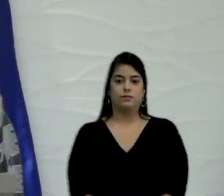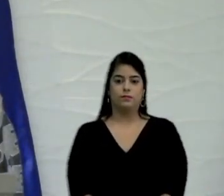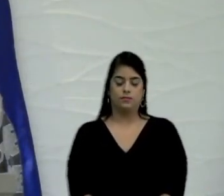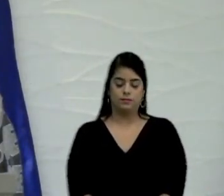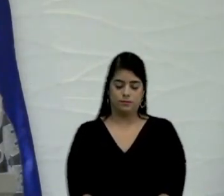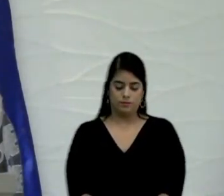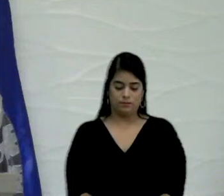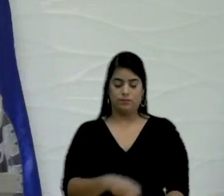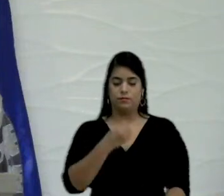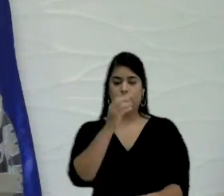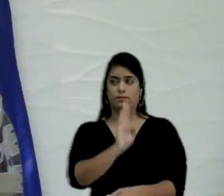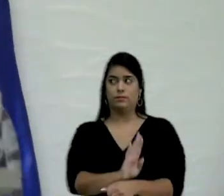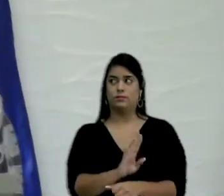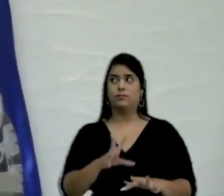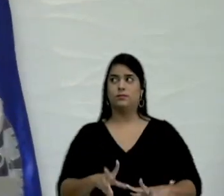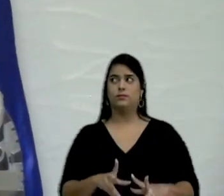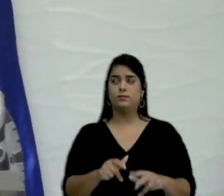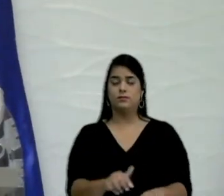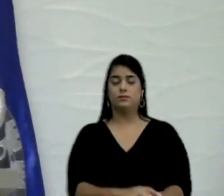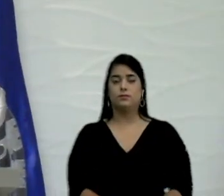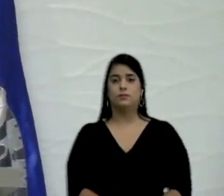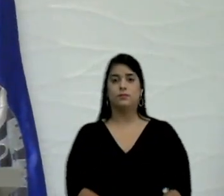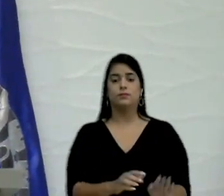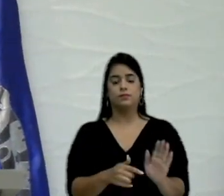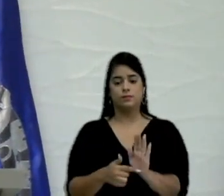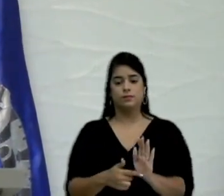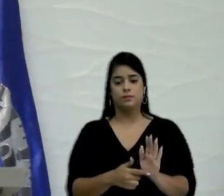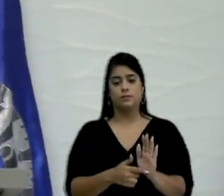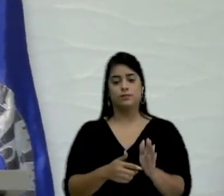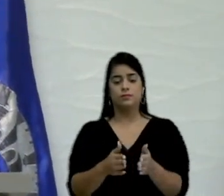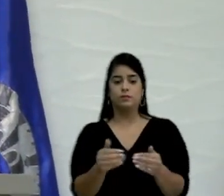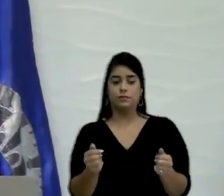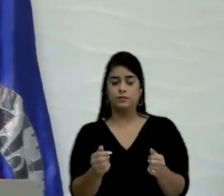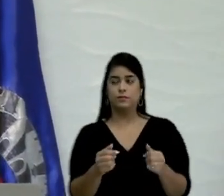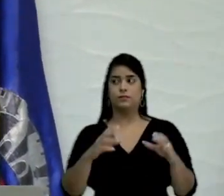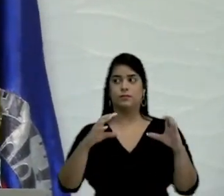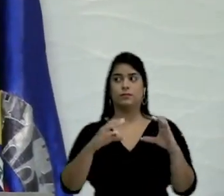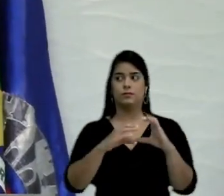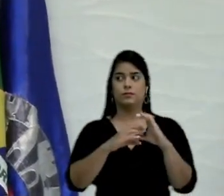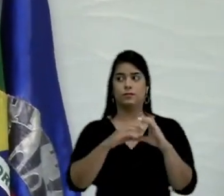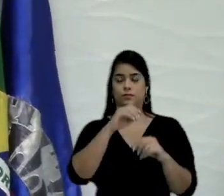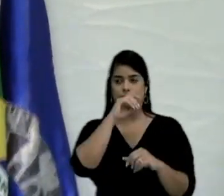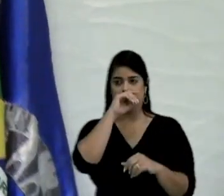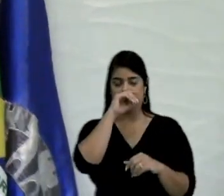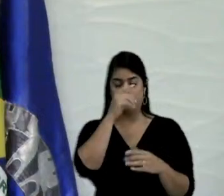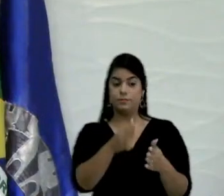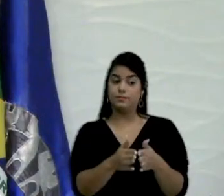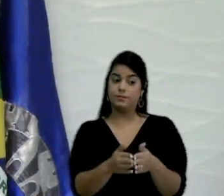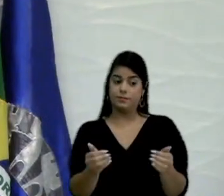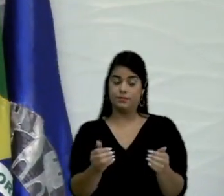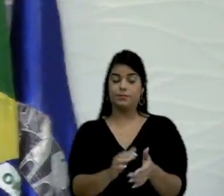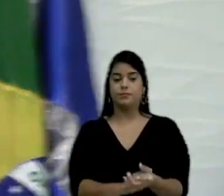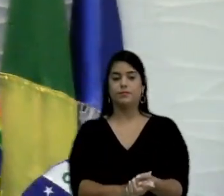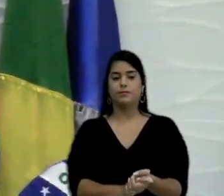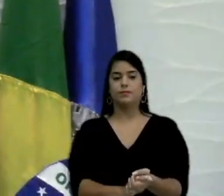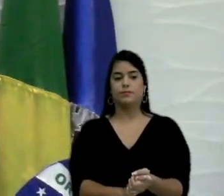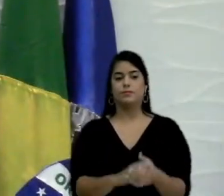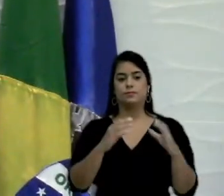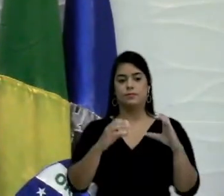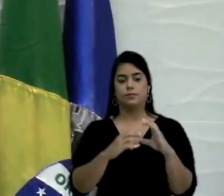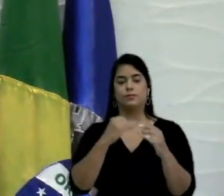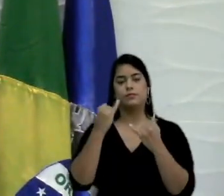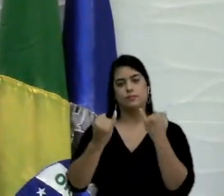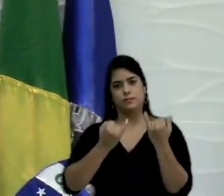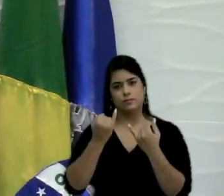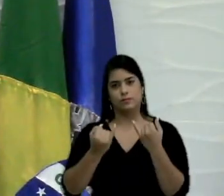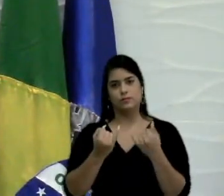Boa tarde a todos eu apresento hoje um requerimento aqui a Compesa é solicitando que a Compesa informe